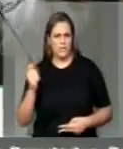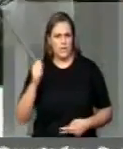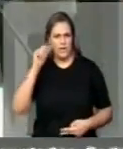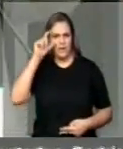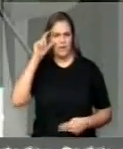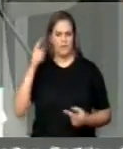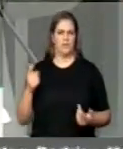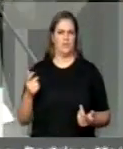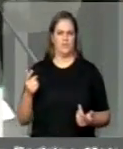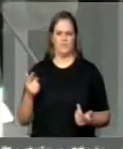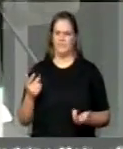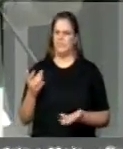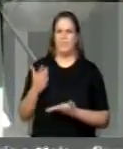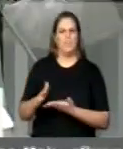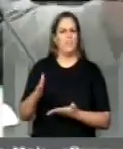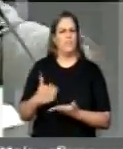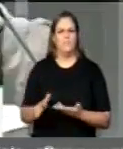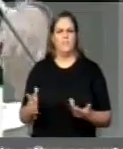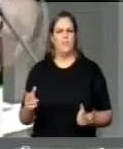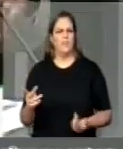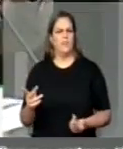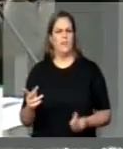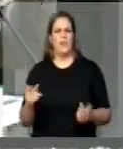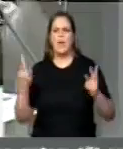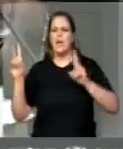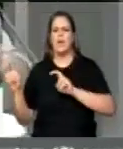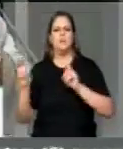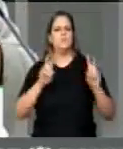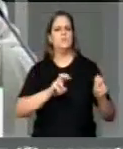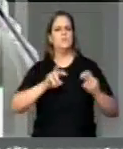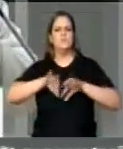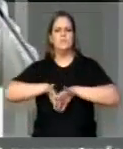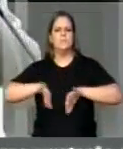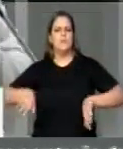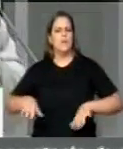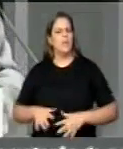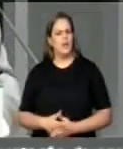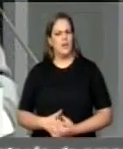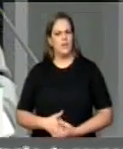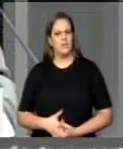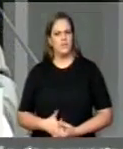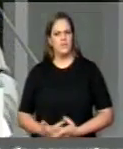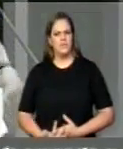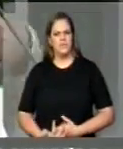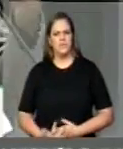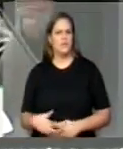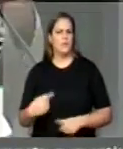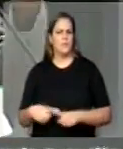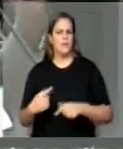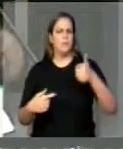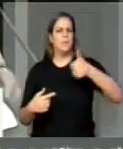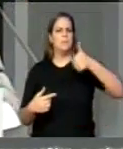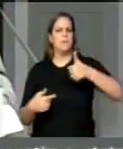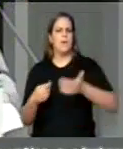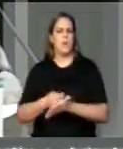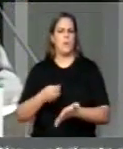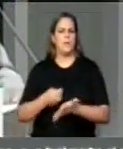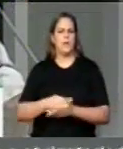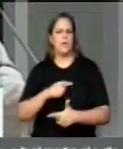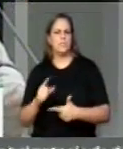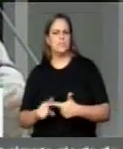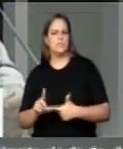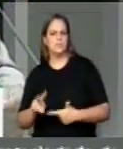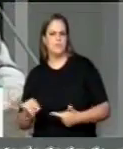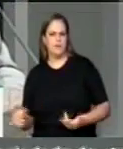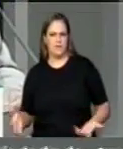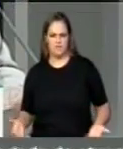ver com a pauta que é do interesse do Executivo, com a questão econômica stricto sensu. É claro que corrupção tem sempre a ver com